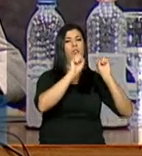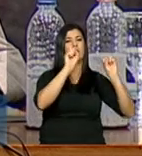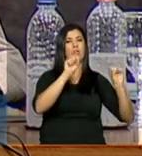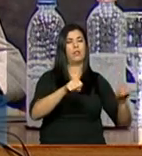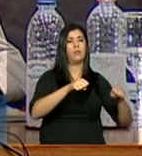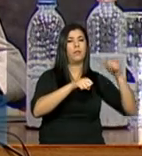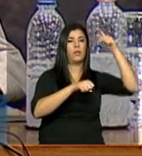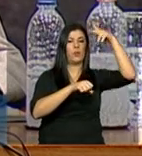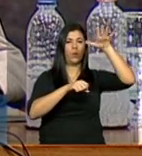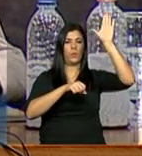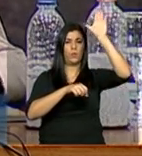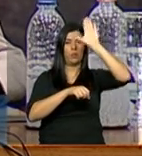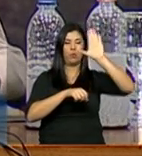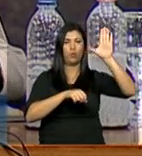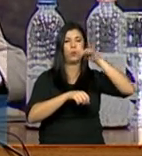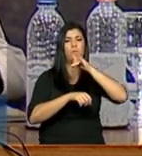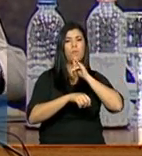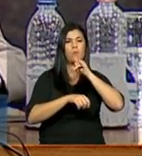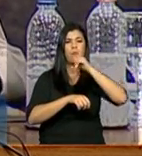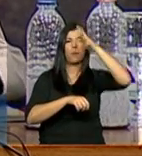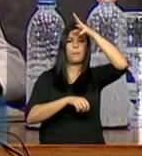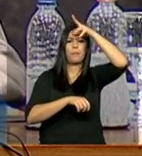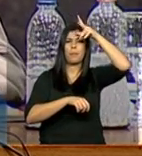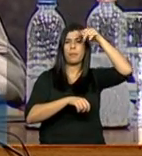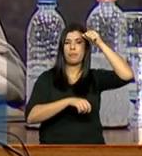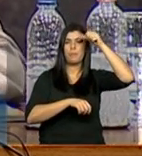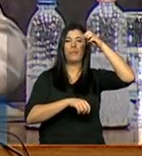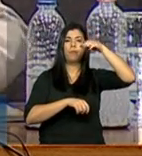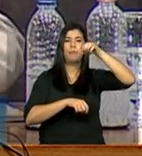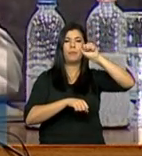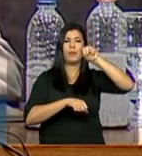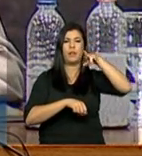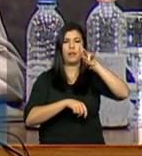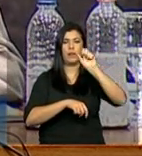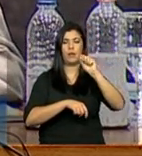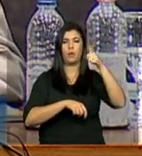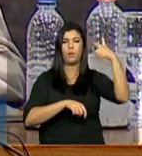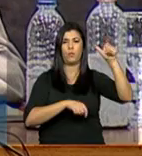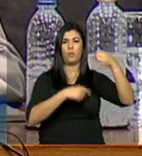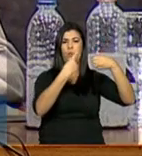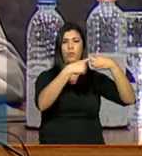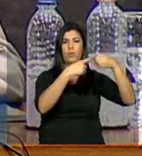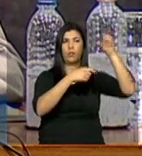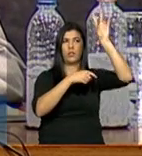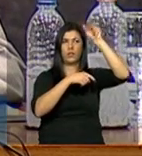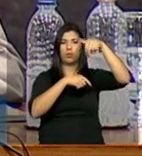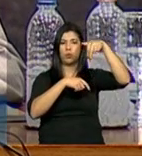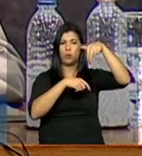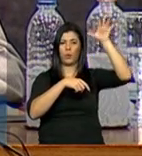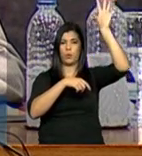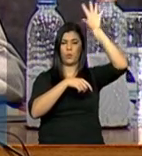país, Manaus e outras cidades da região.